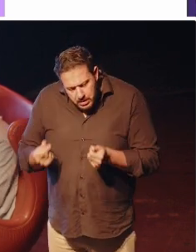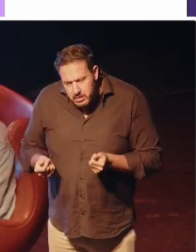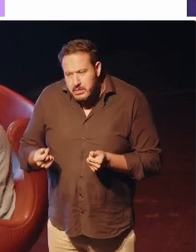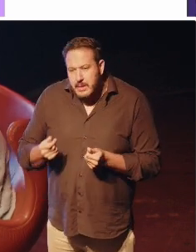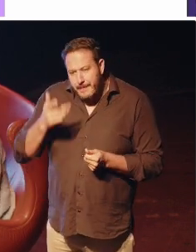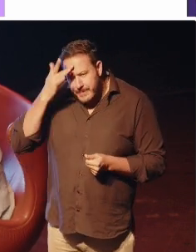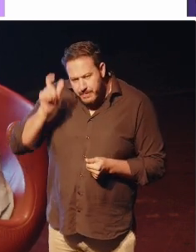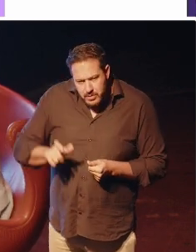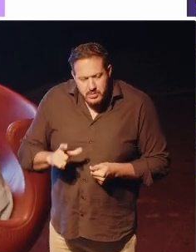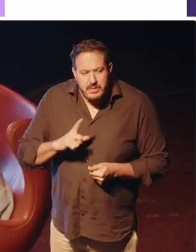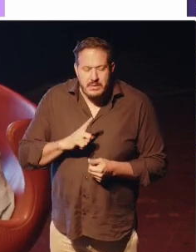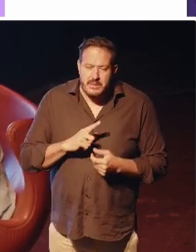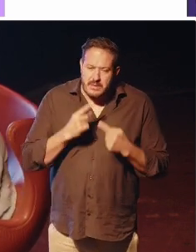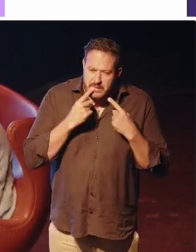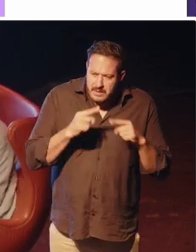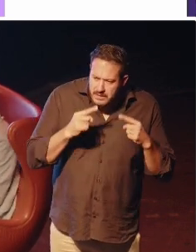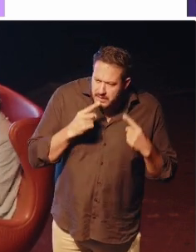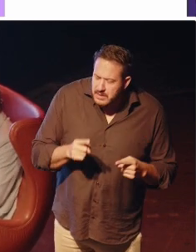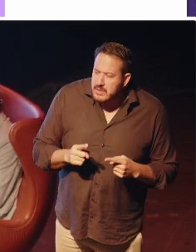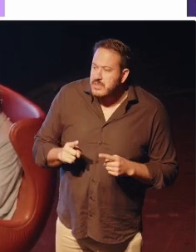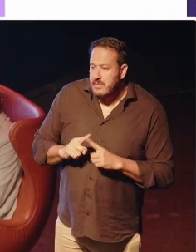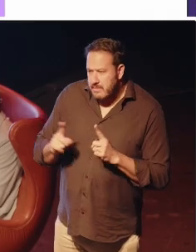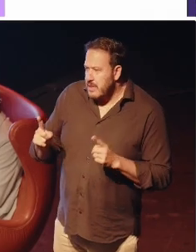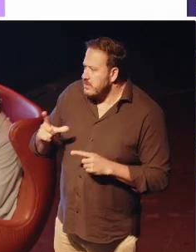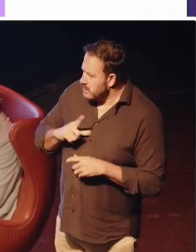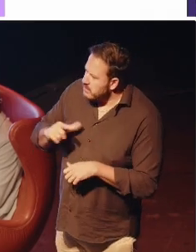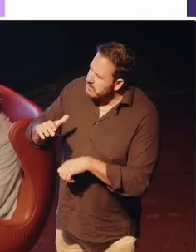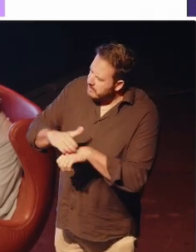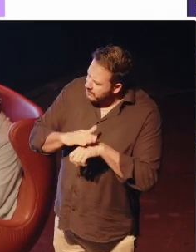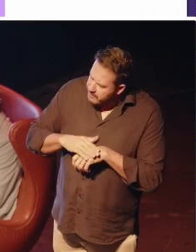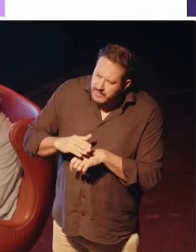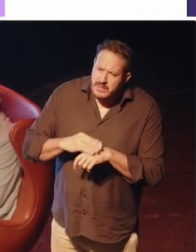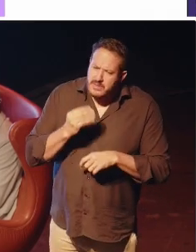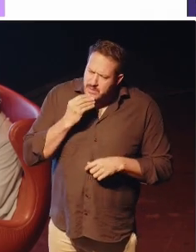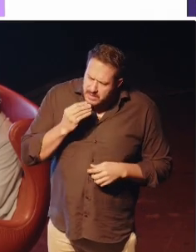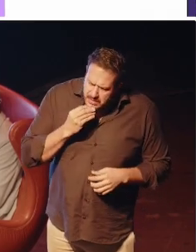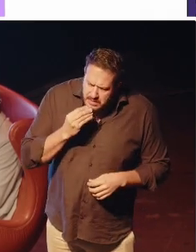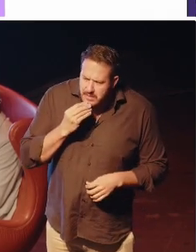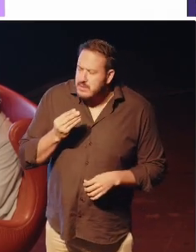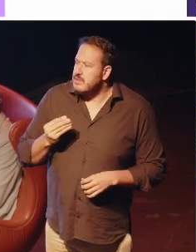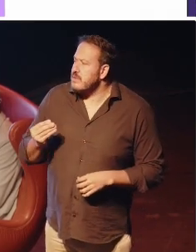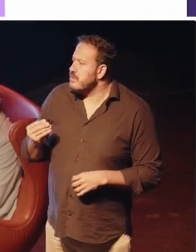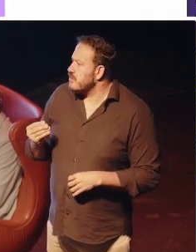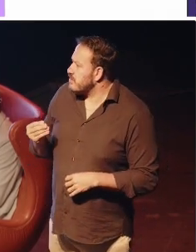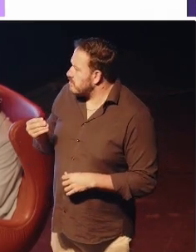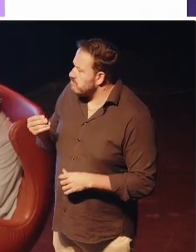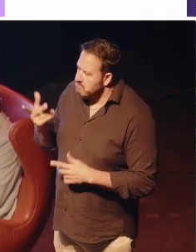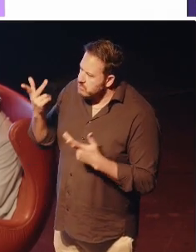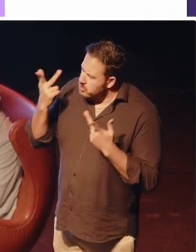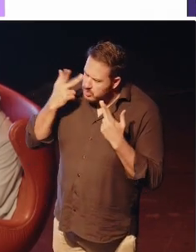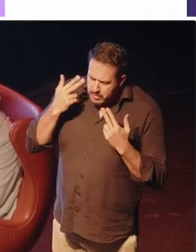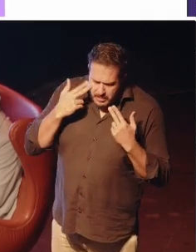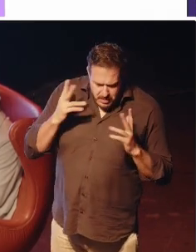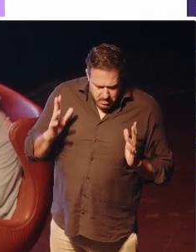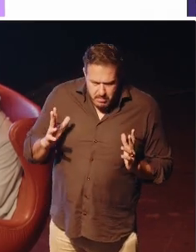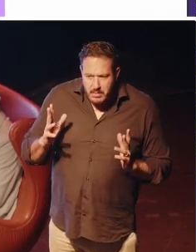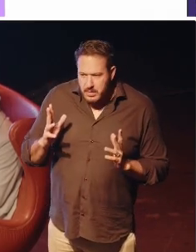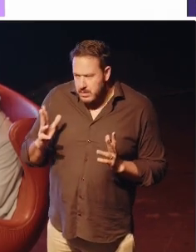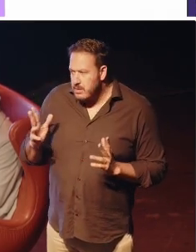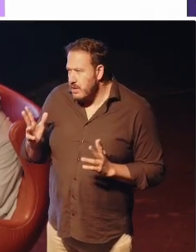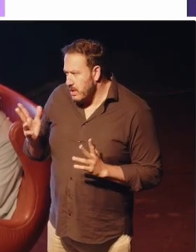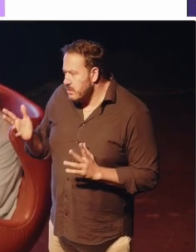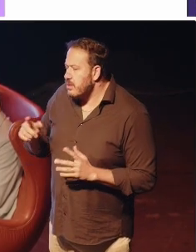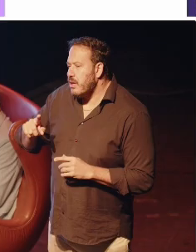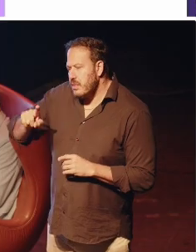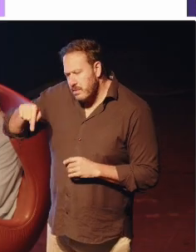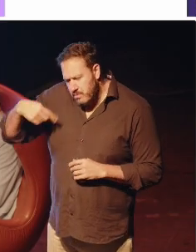tem queixas, mas ele faz os testes, as testagens são normais. Aí,